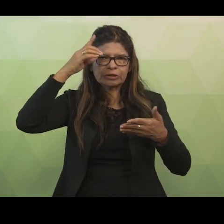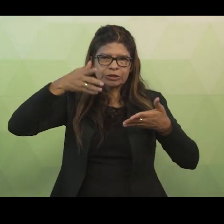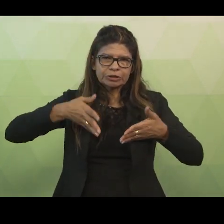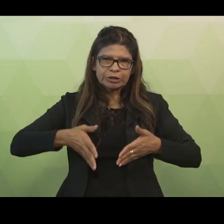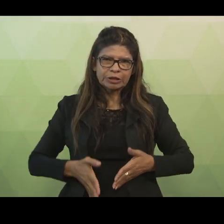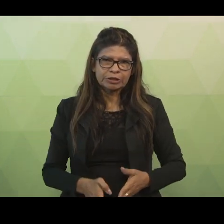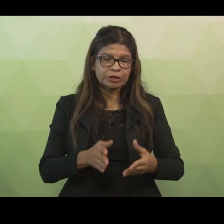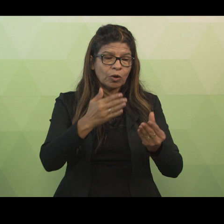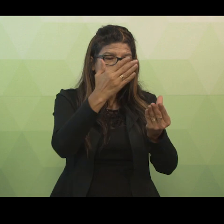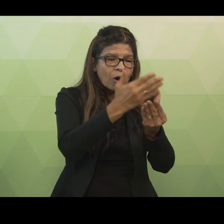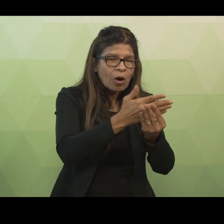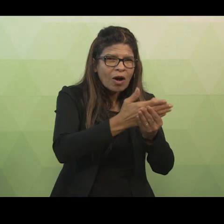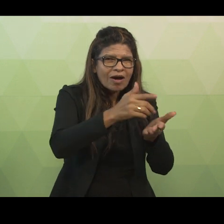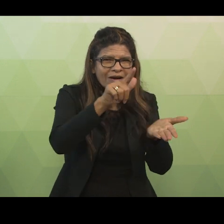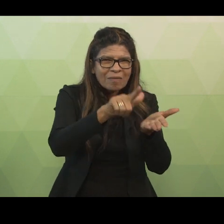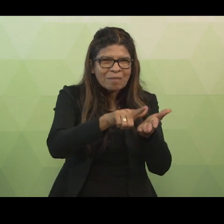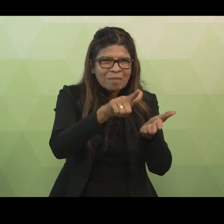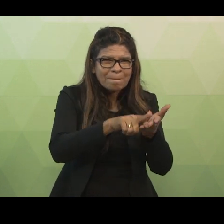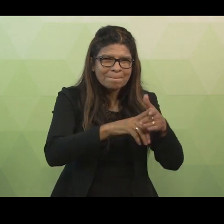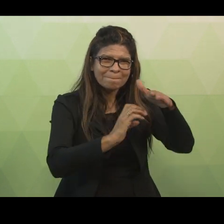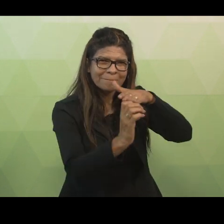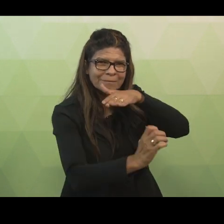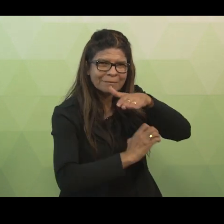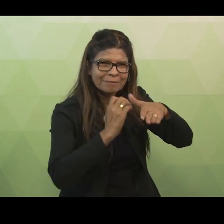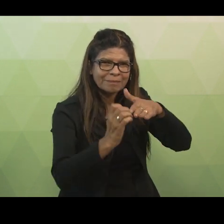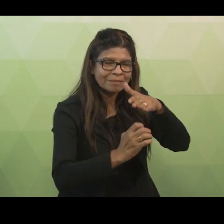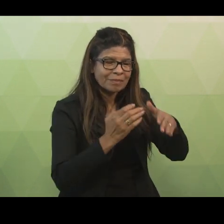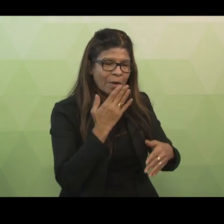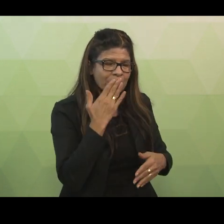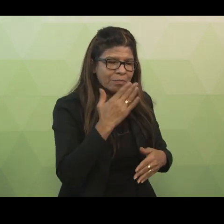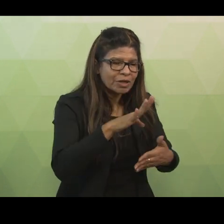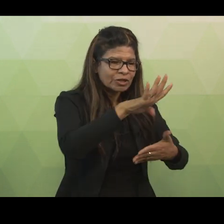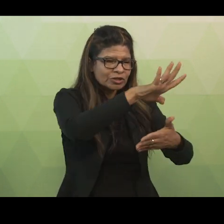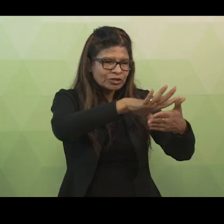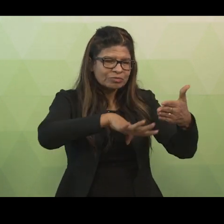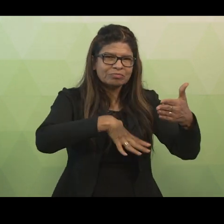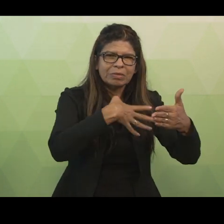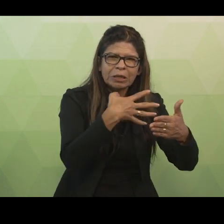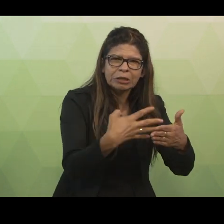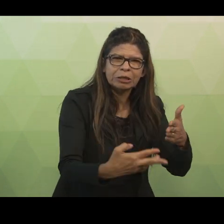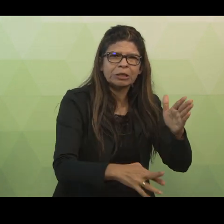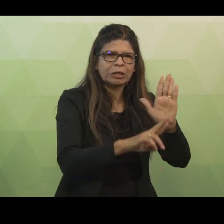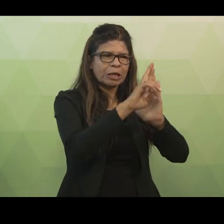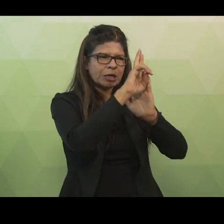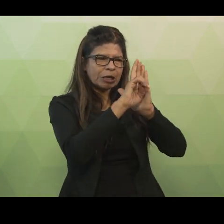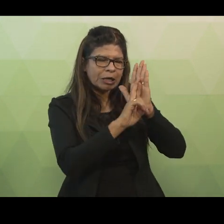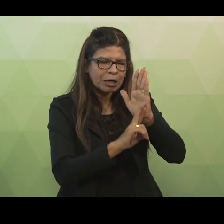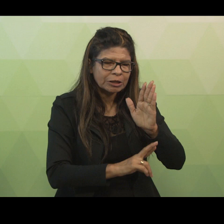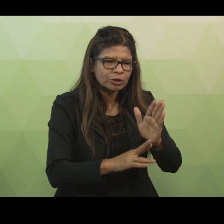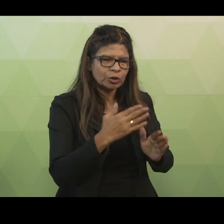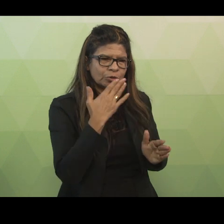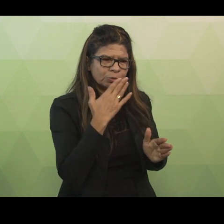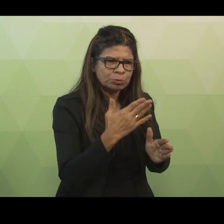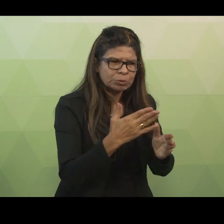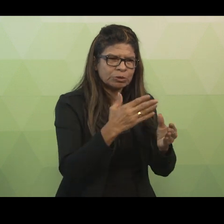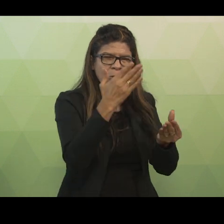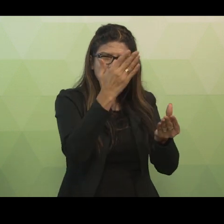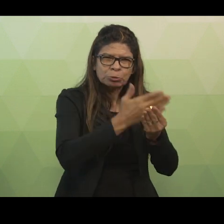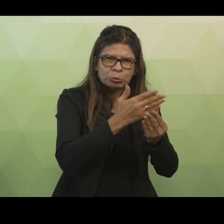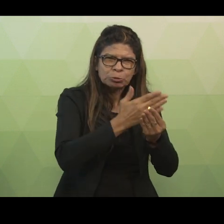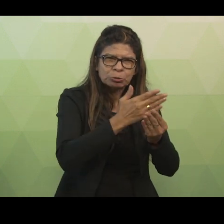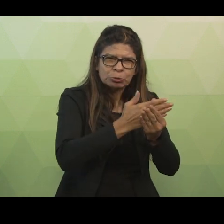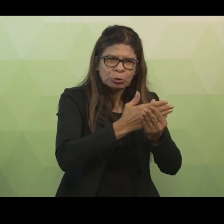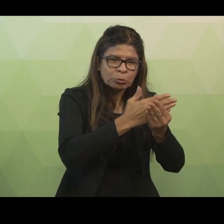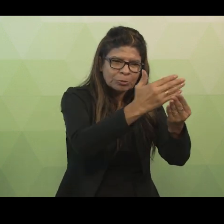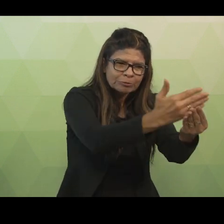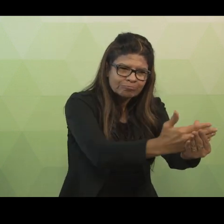sendo R$4 de cada livro. Bom, já vimos como validar um usuário no sistema, como realizar